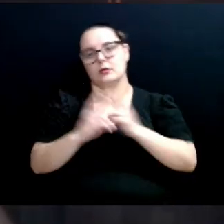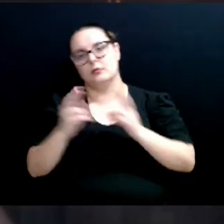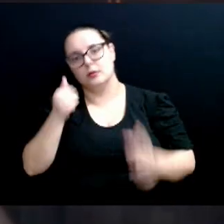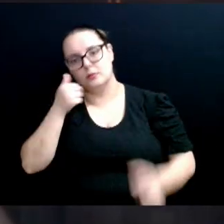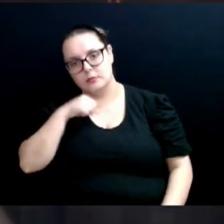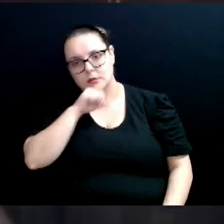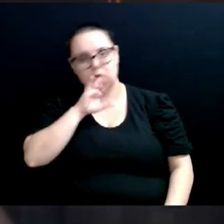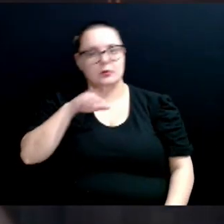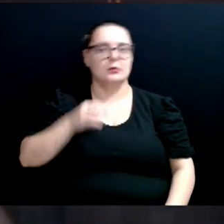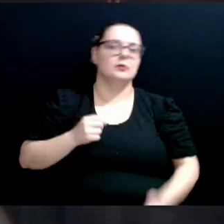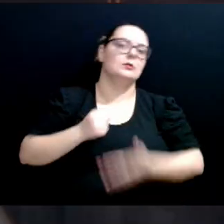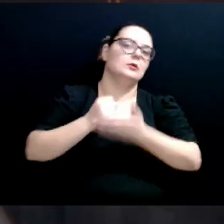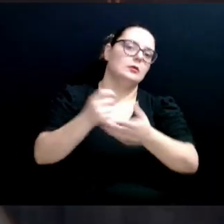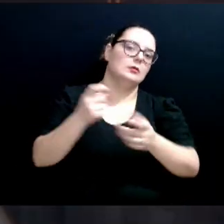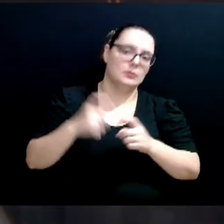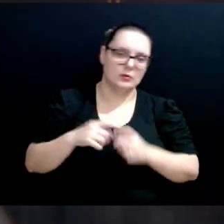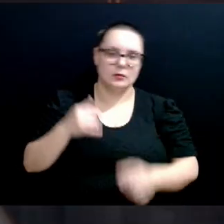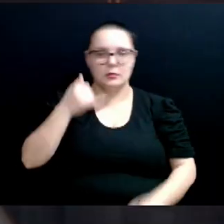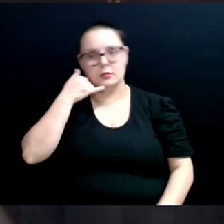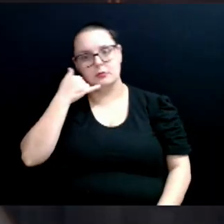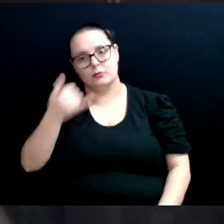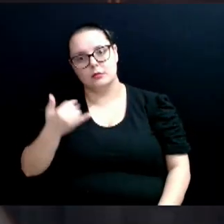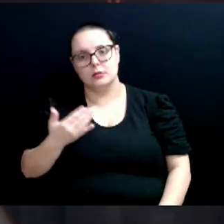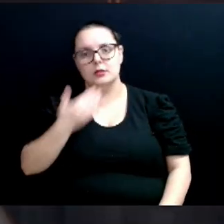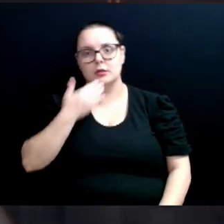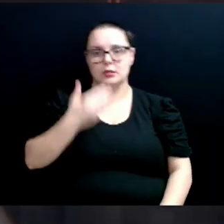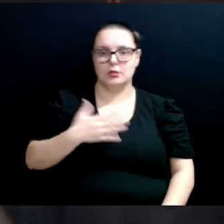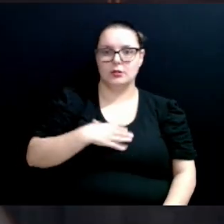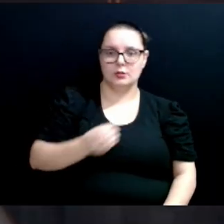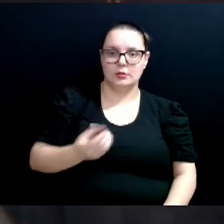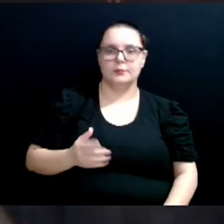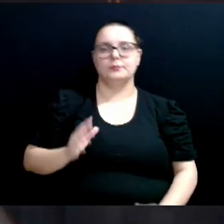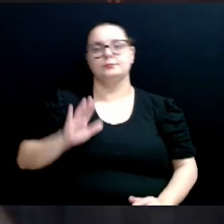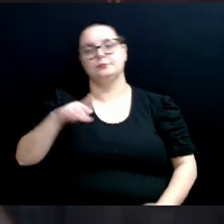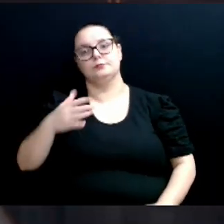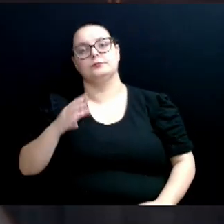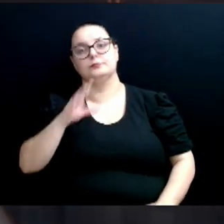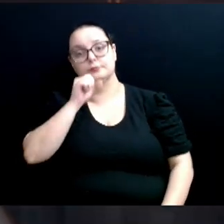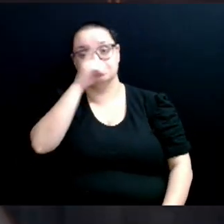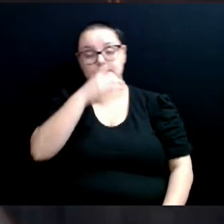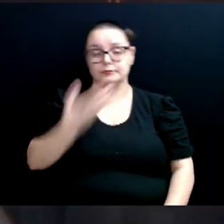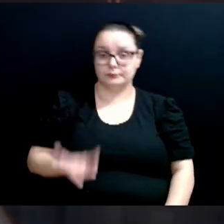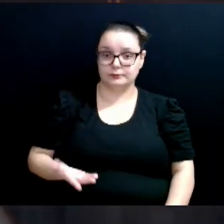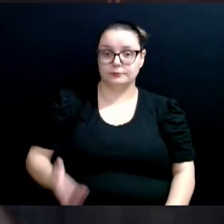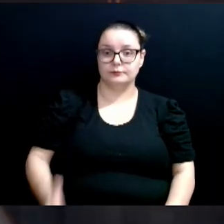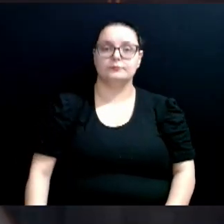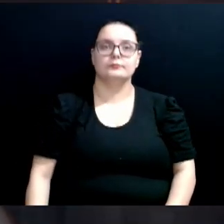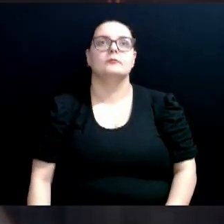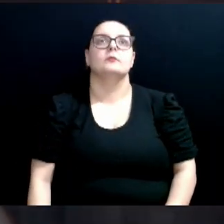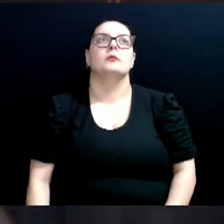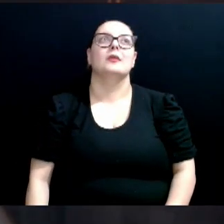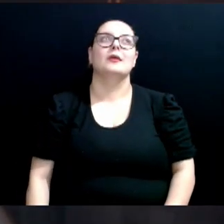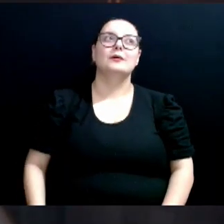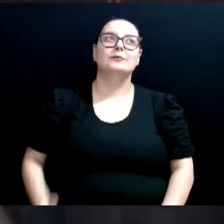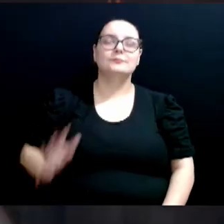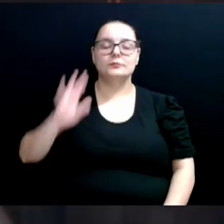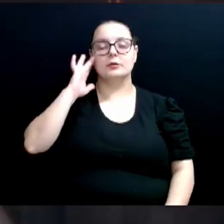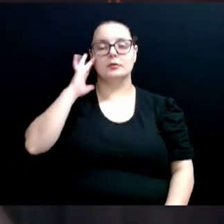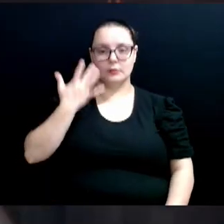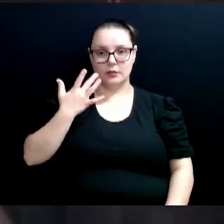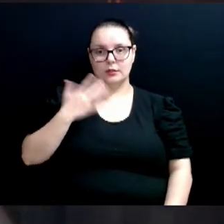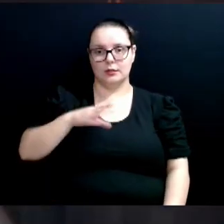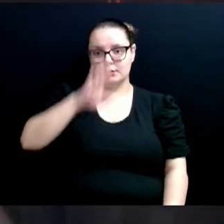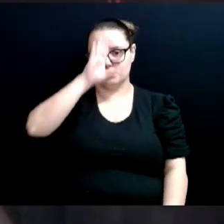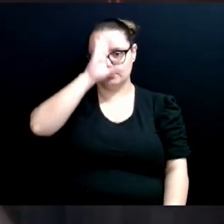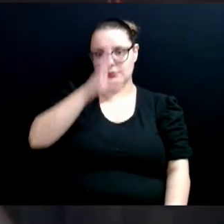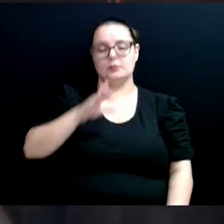médico, a mãe que liga pedindo notícias quando o filho está comigo no final de semana. Então acho que um ponto que ajuda de